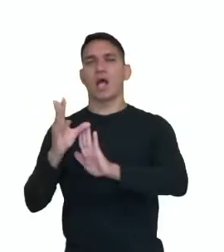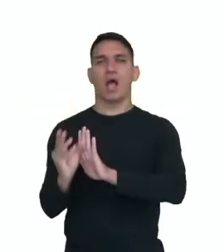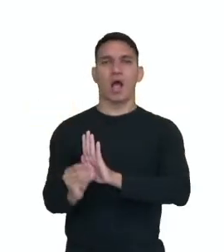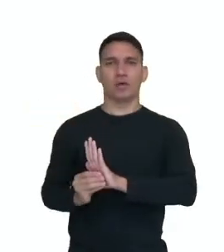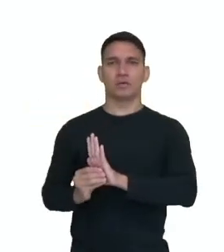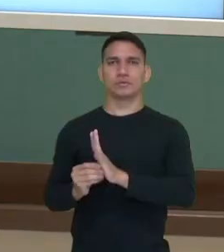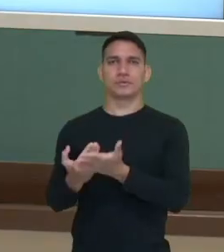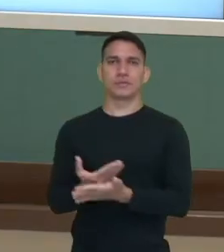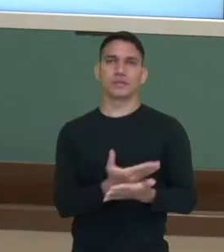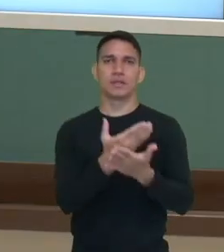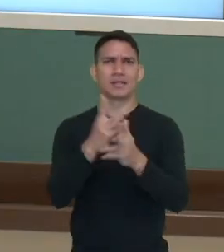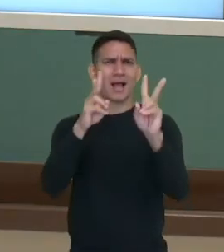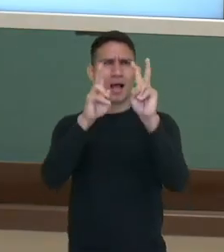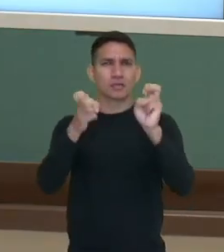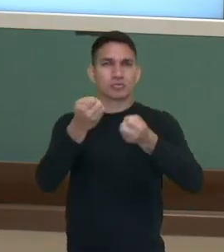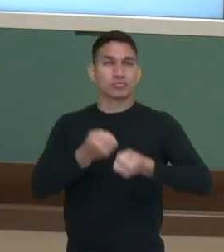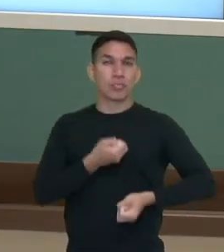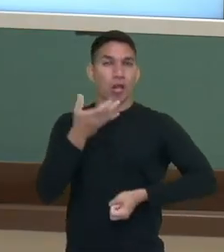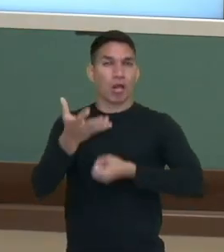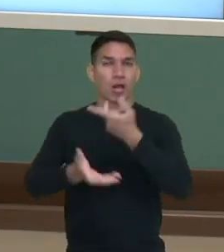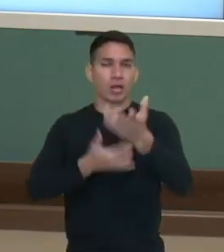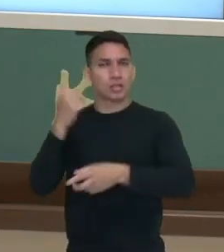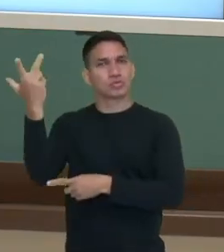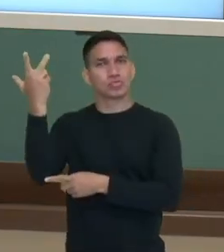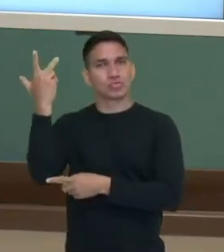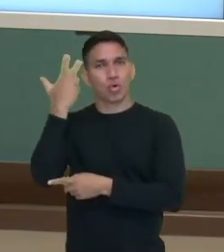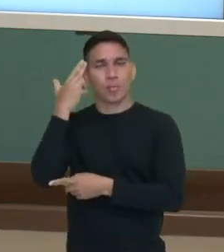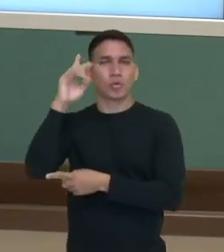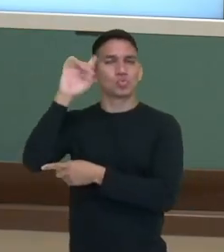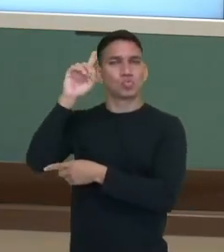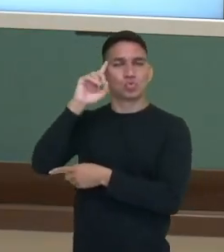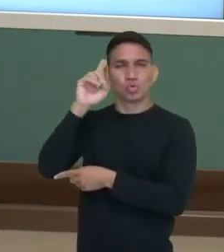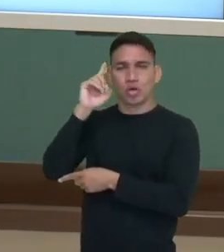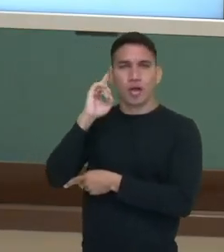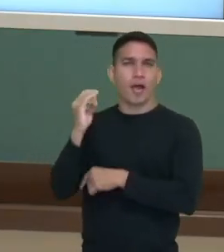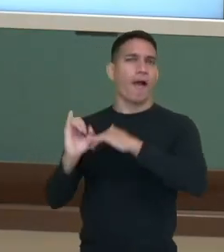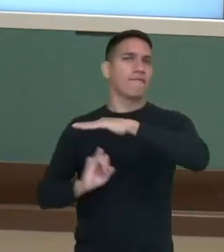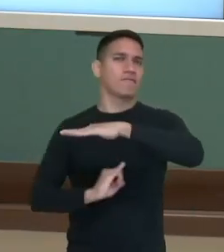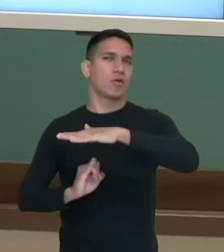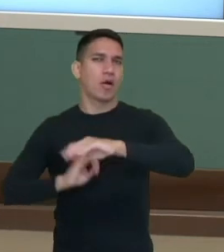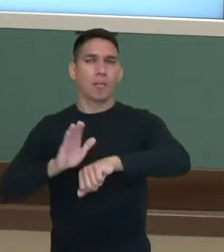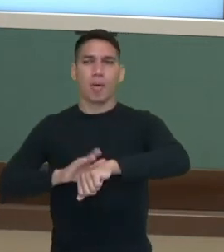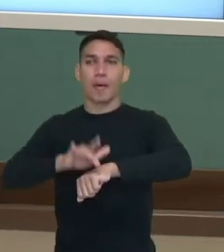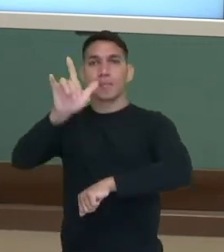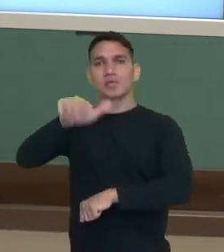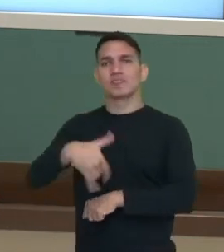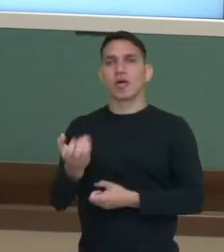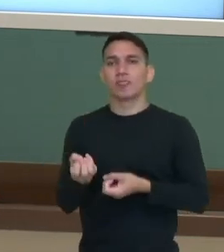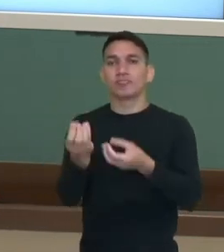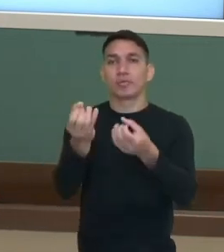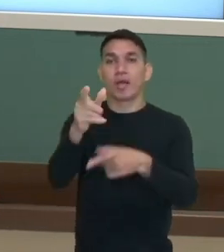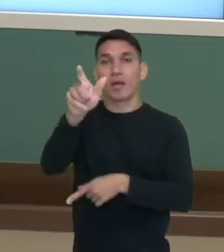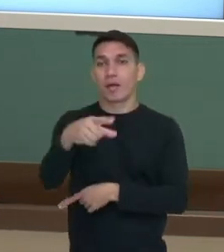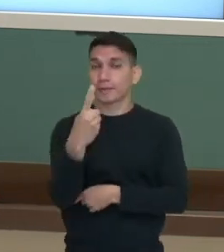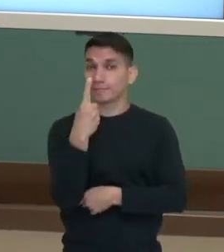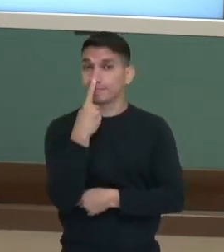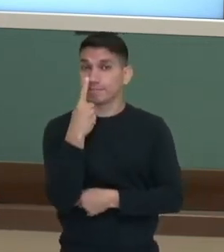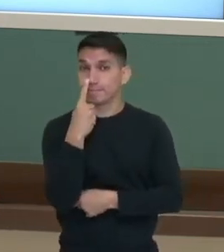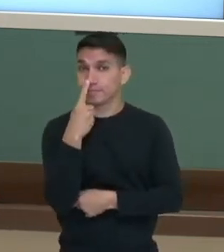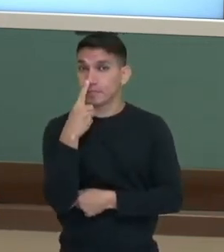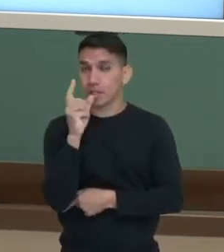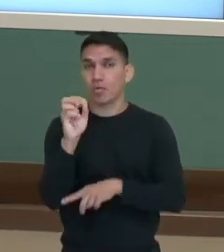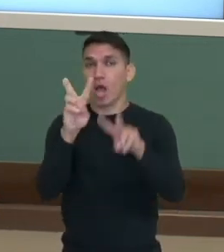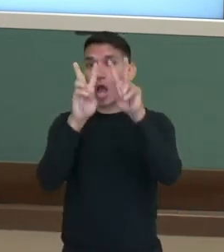da oralidade, no dia a dia, na informalidade, quando o nosso ouvinte é uma pessoa próxima, uma pessoa